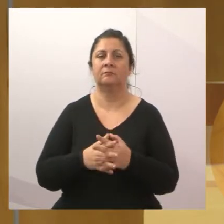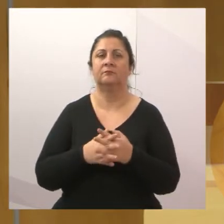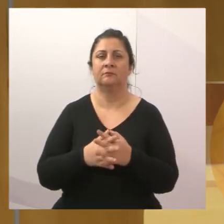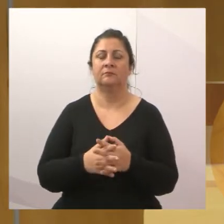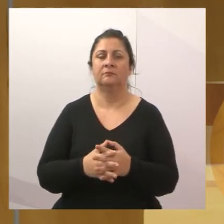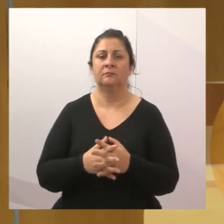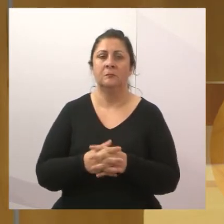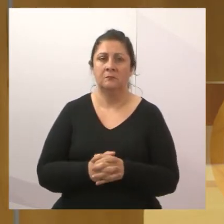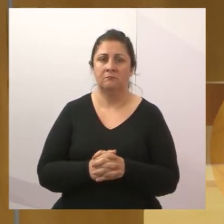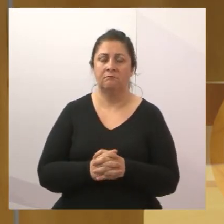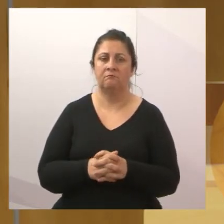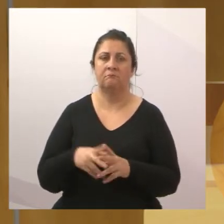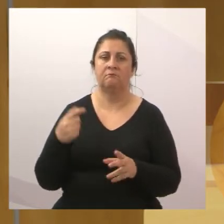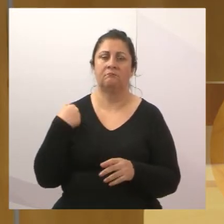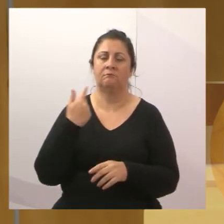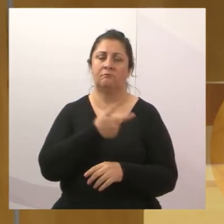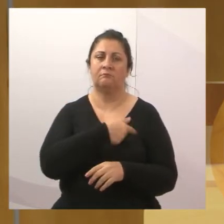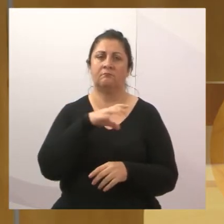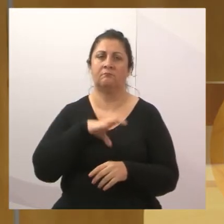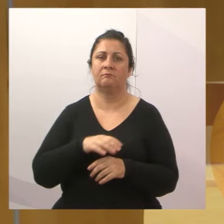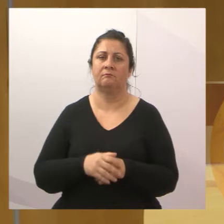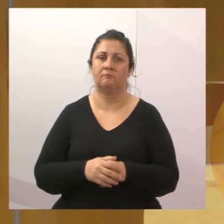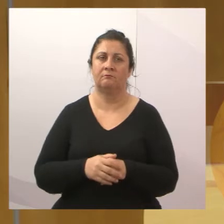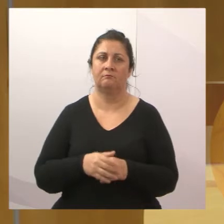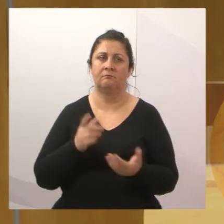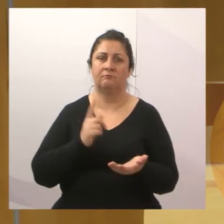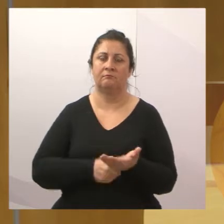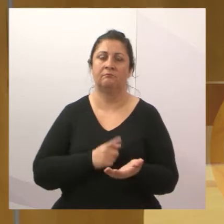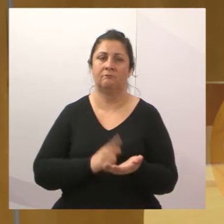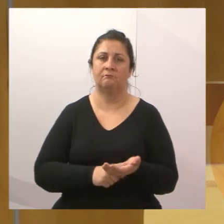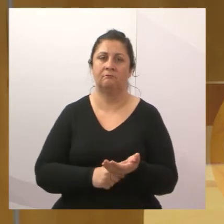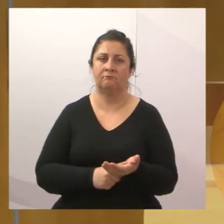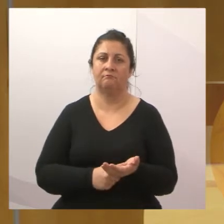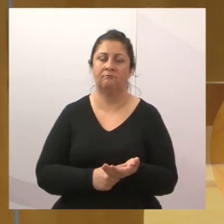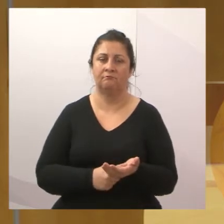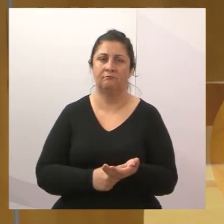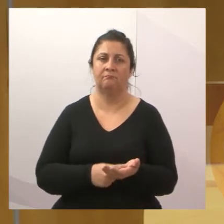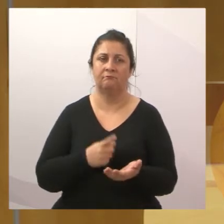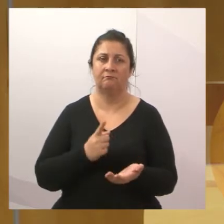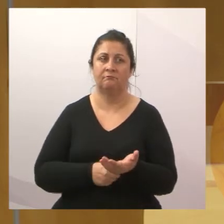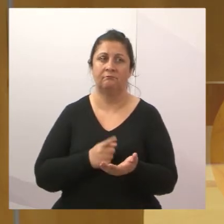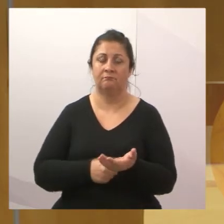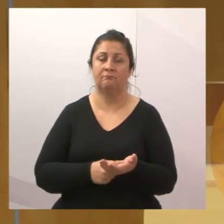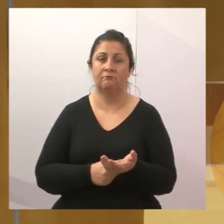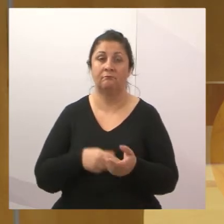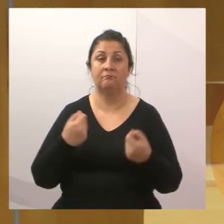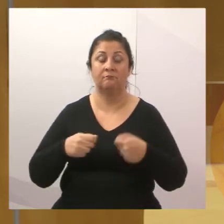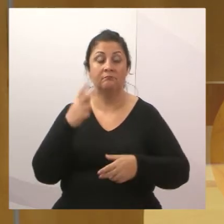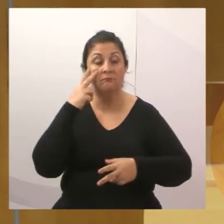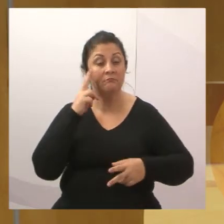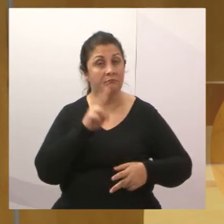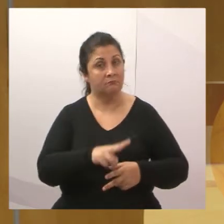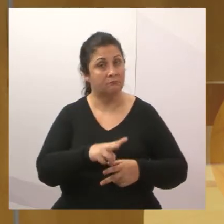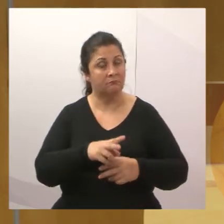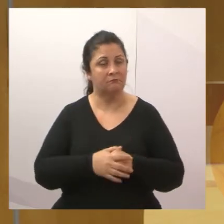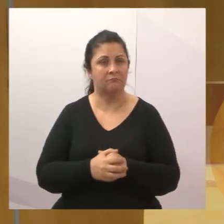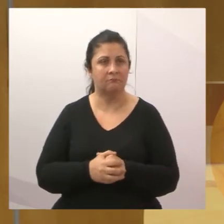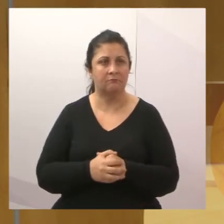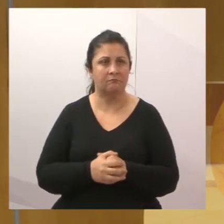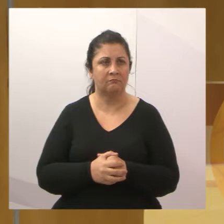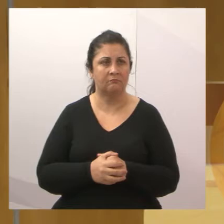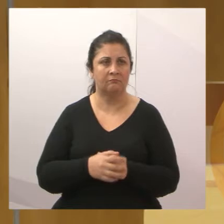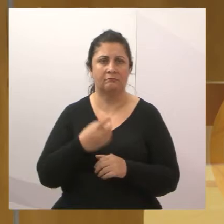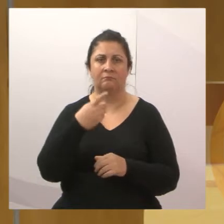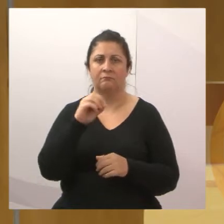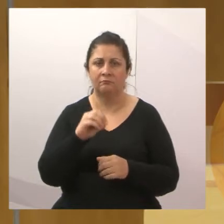desenvolvimento urbano do nosso município? O plano diretor. O plano diretor, ele tem que ser avaliado de